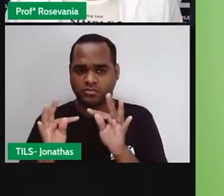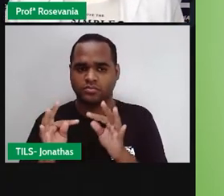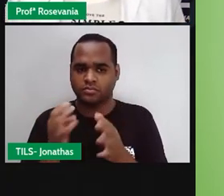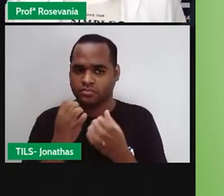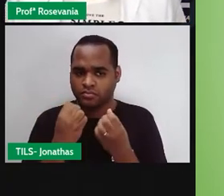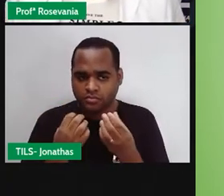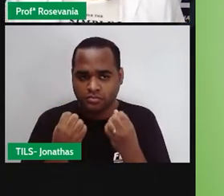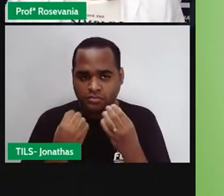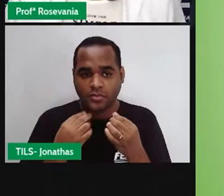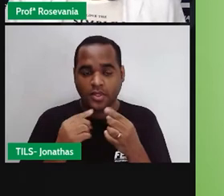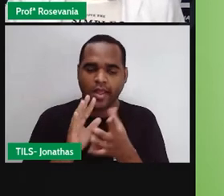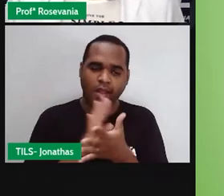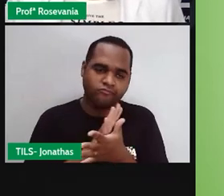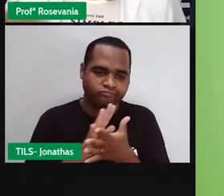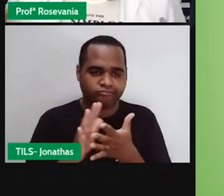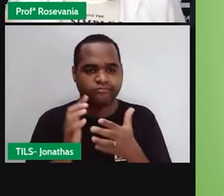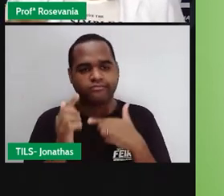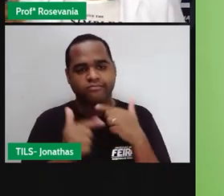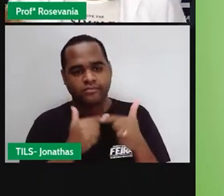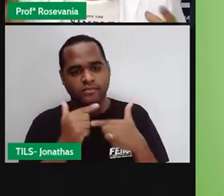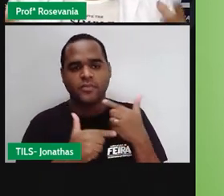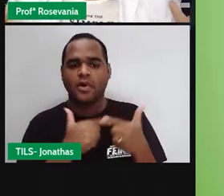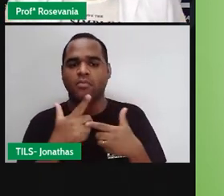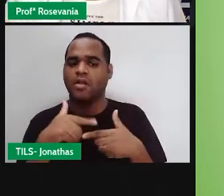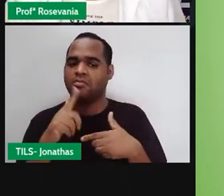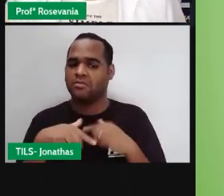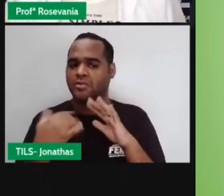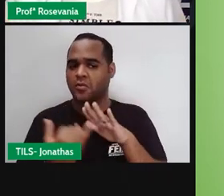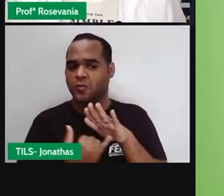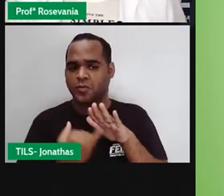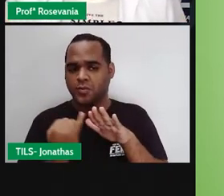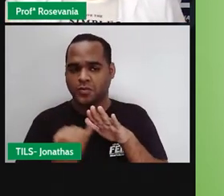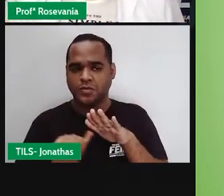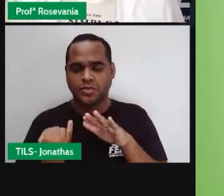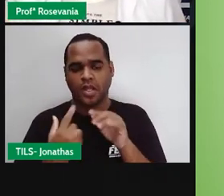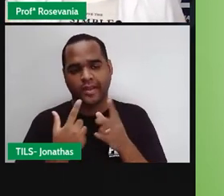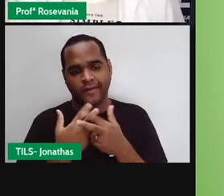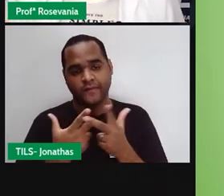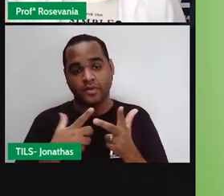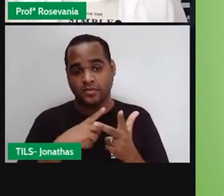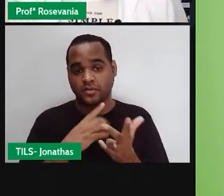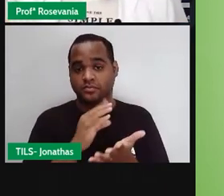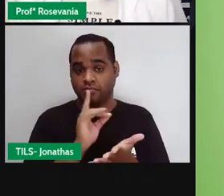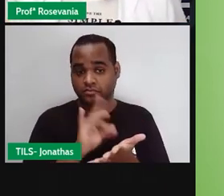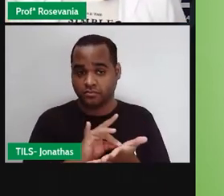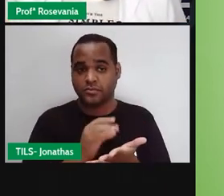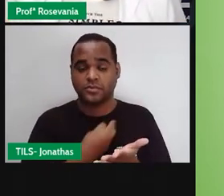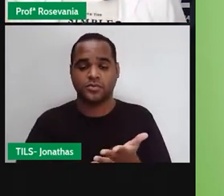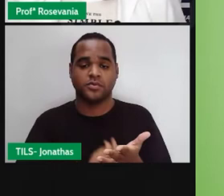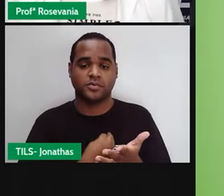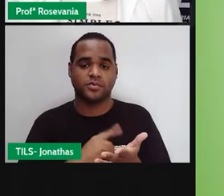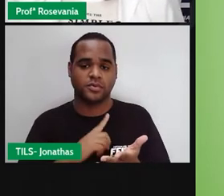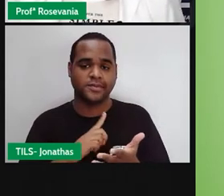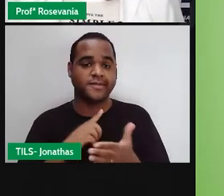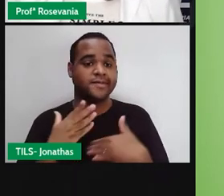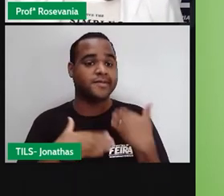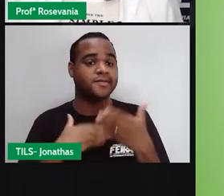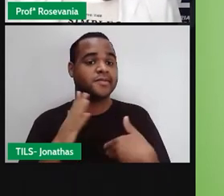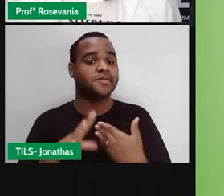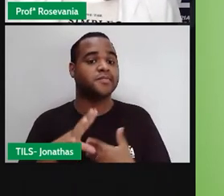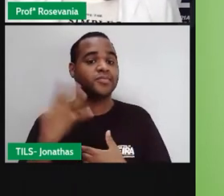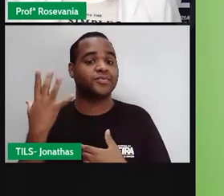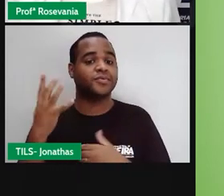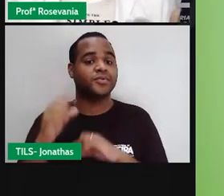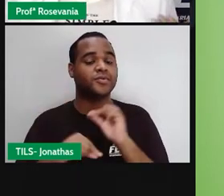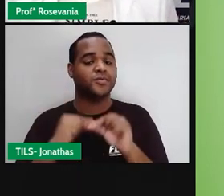produtos de bens duráveis, da, né, indústria mais, bora dizer assim, indústria mais de base, né? E aí, consequentemente, nós começamos